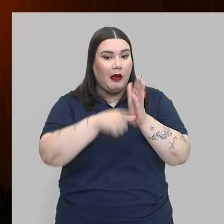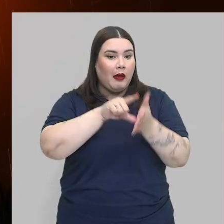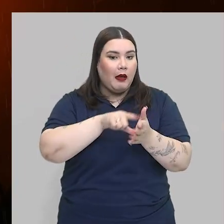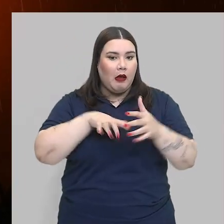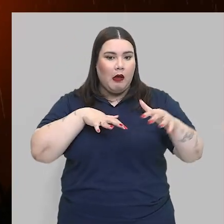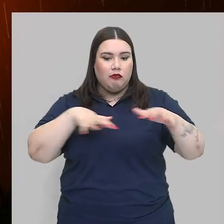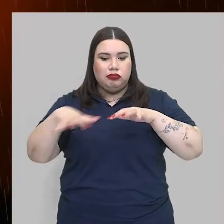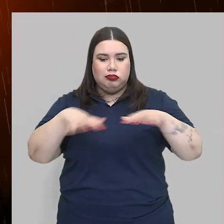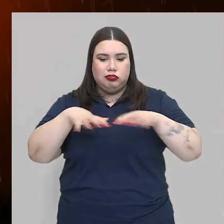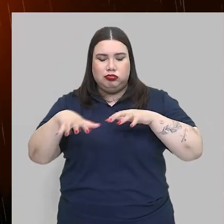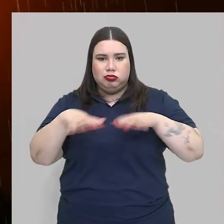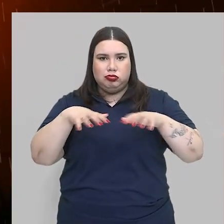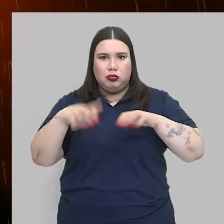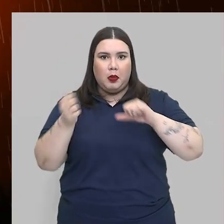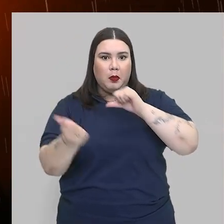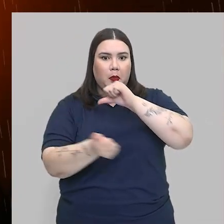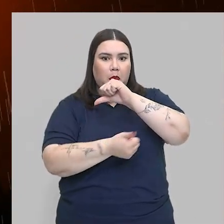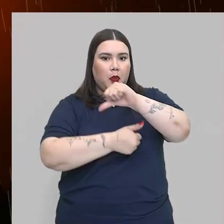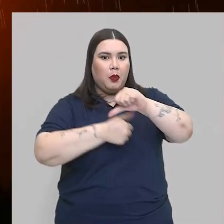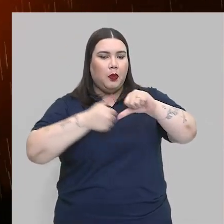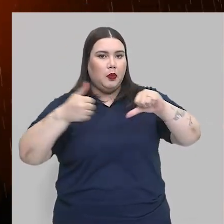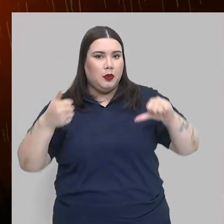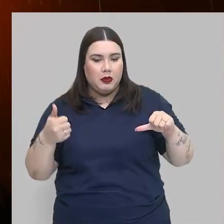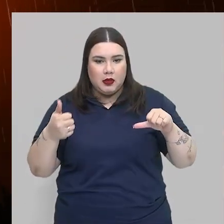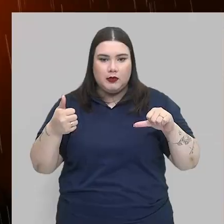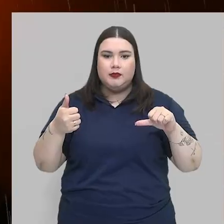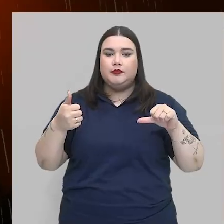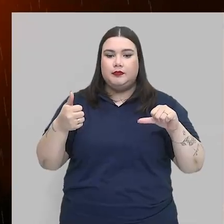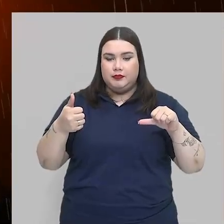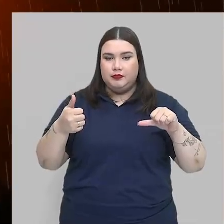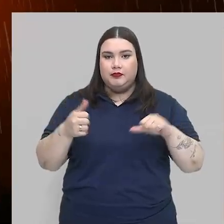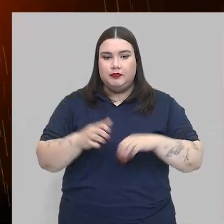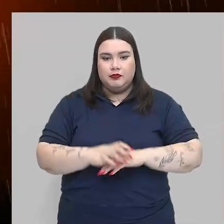terra começou a se transformar dramaticamente.